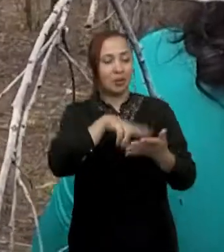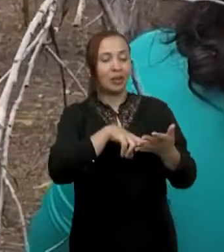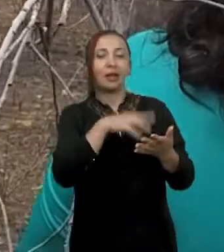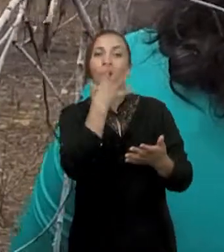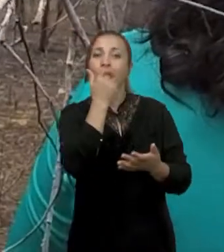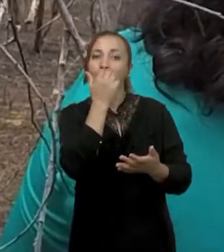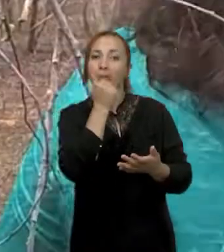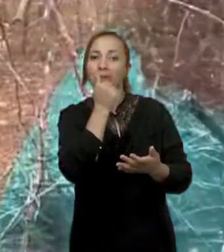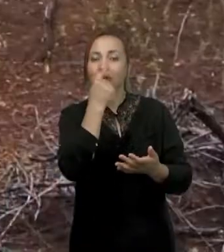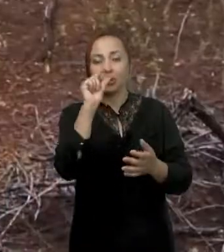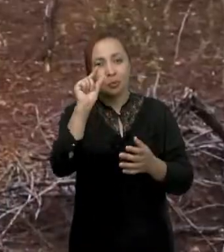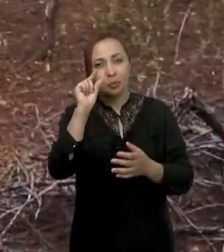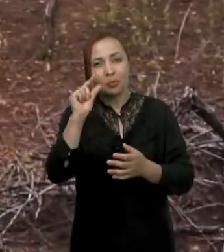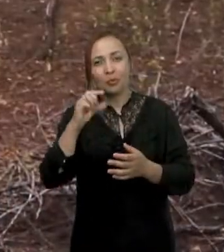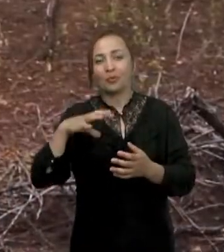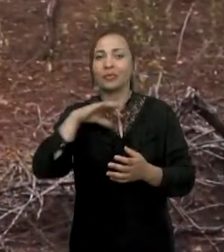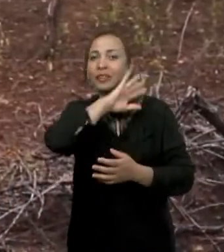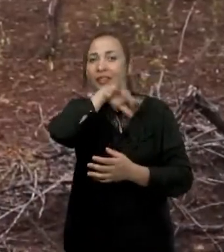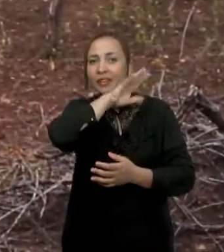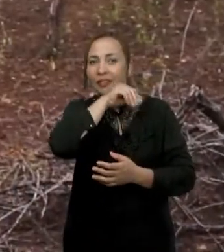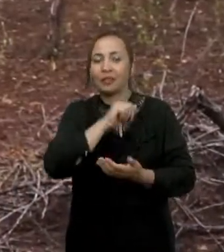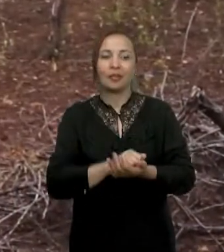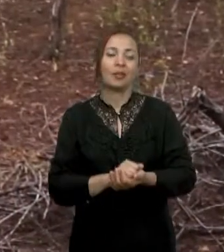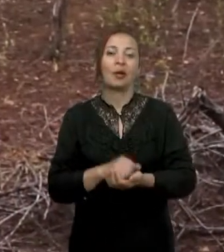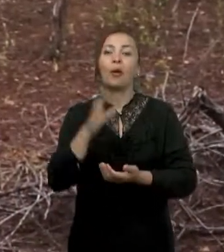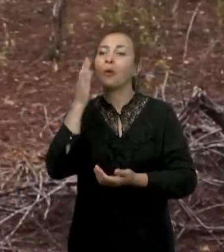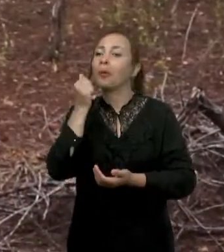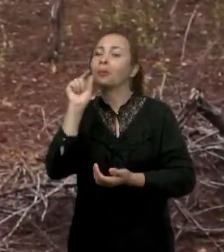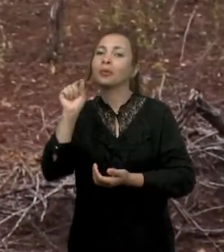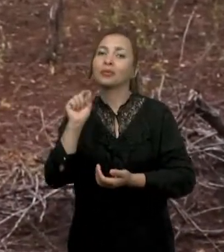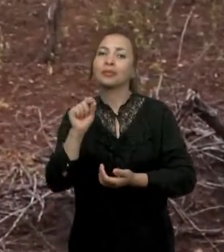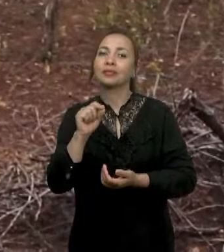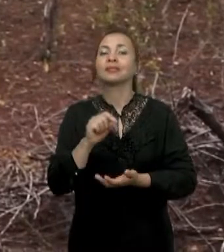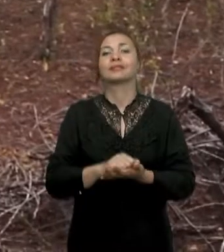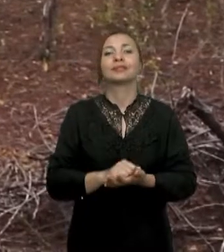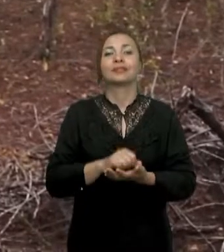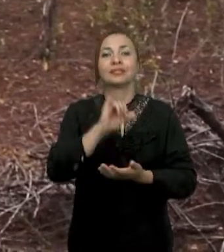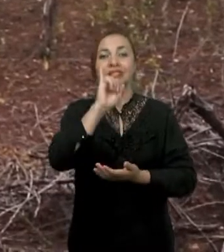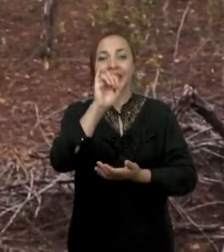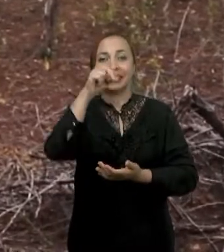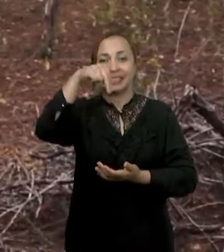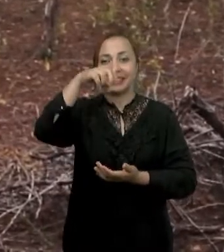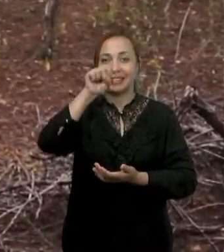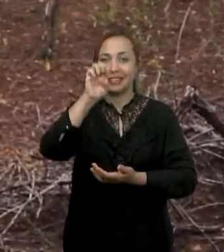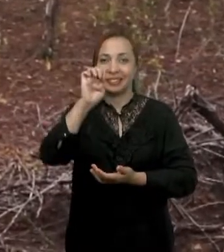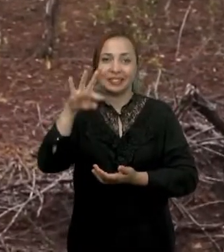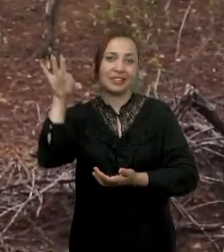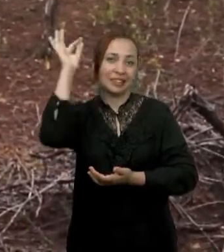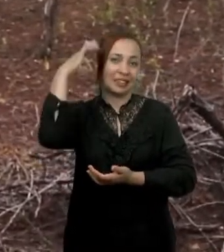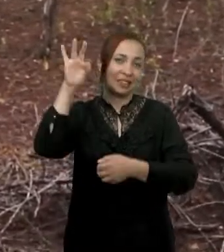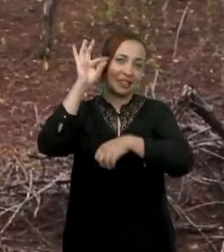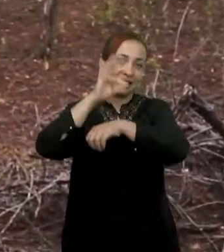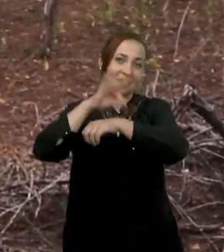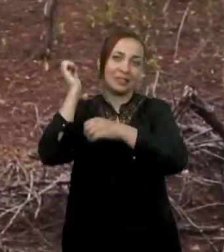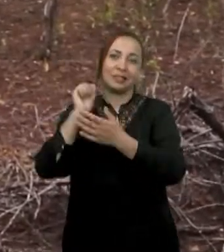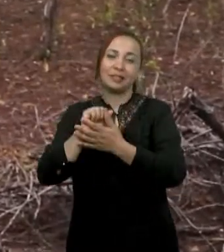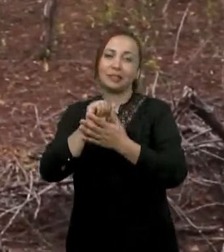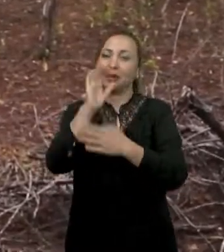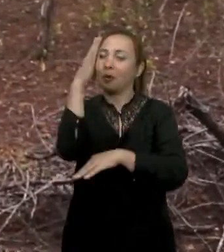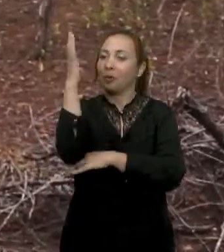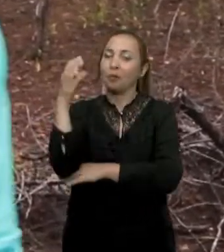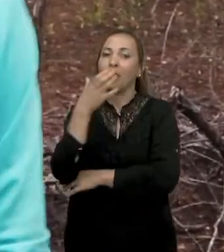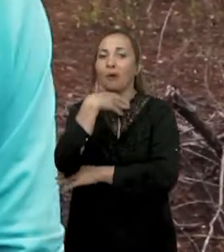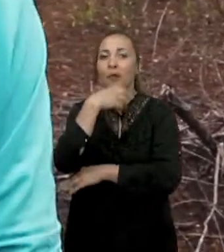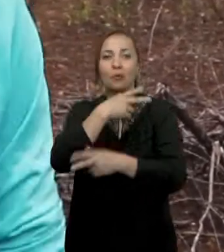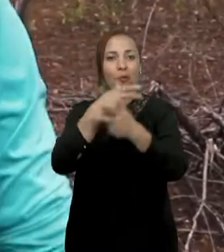alimentar dos pequenos animais. Esses animais consomem inseto, escomata,